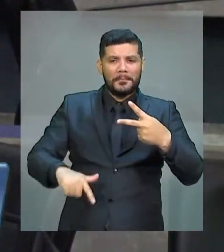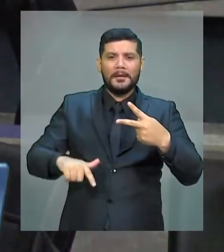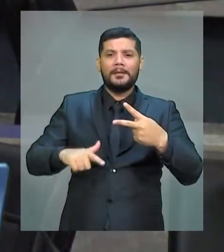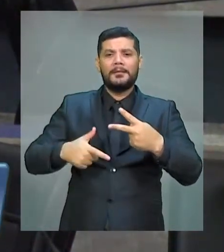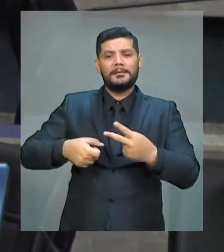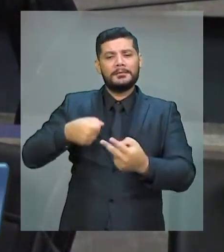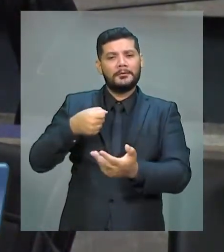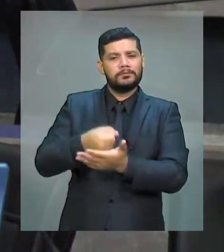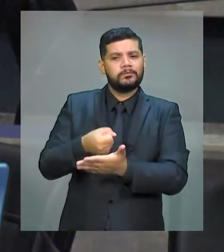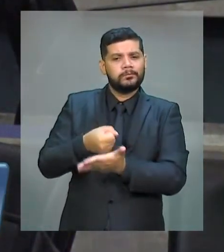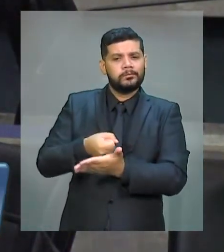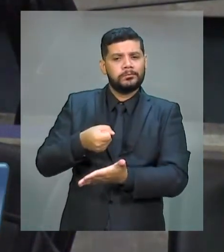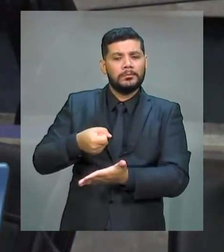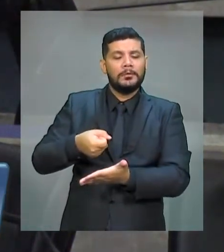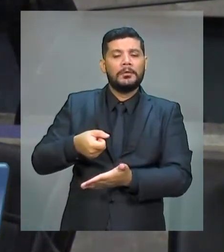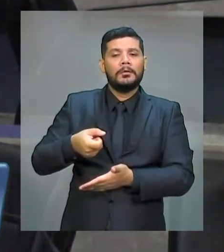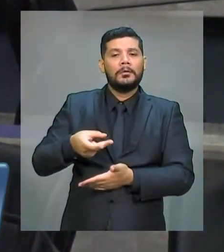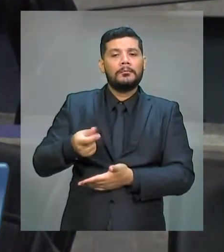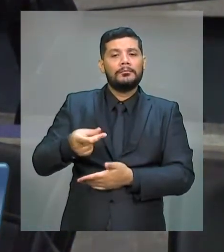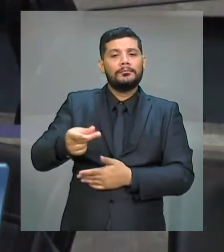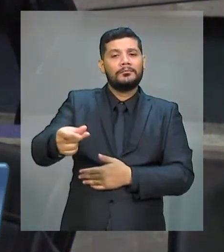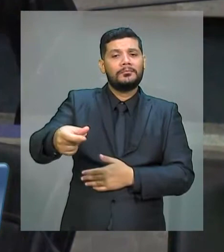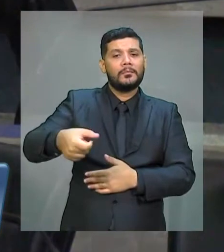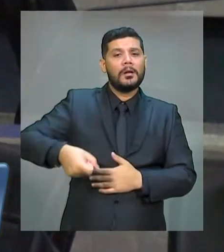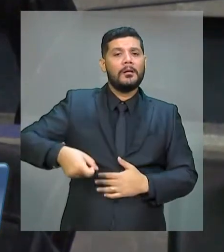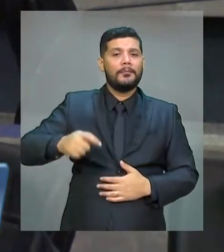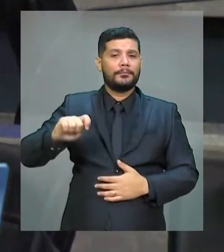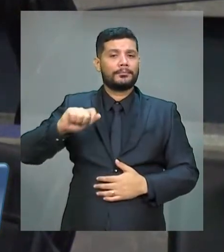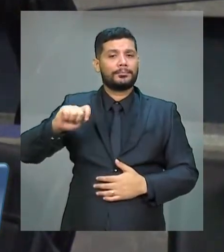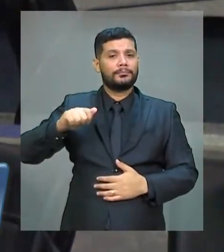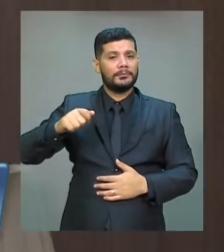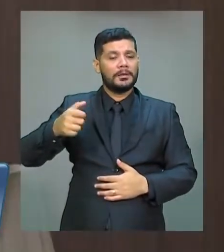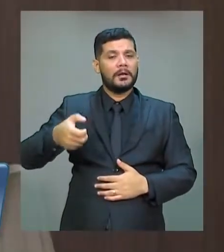até chegar à renda básica. Parabéns pelo pronunciamento.